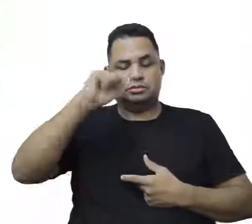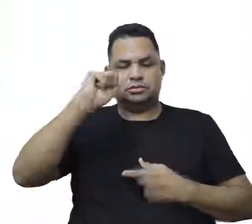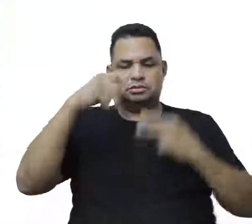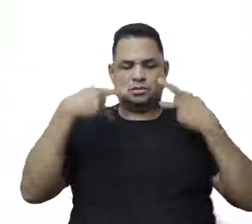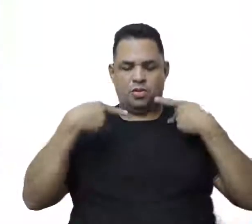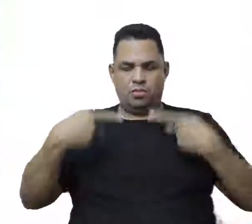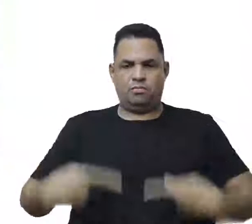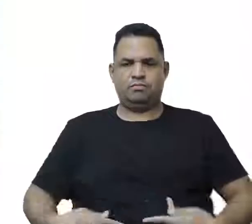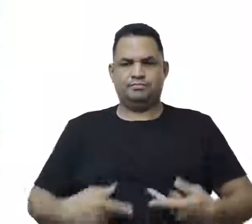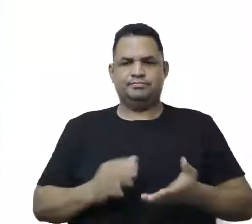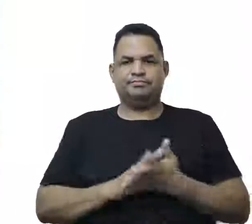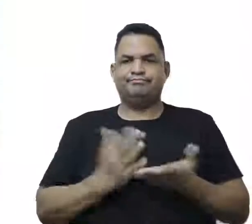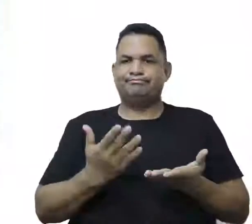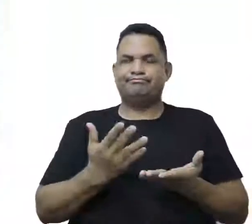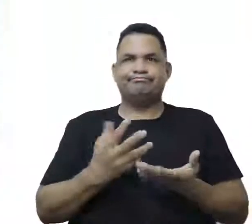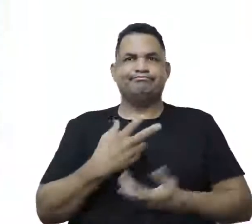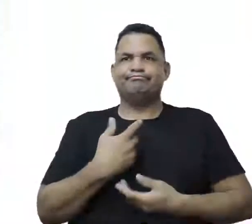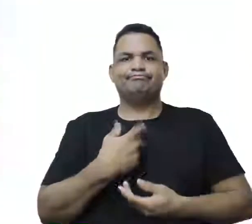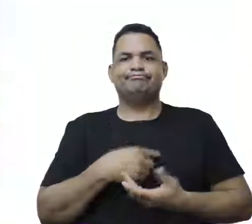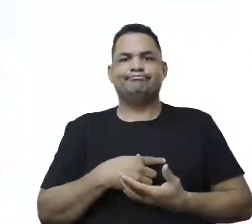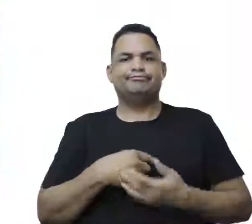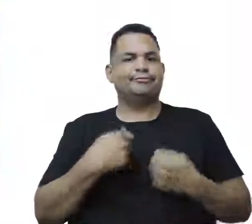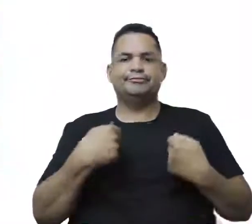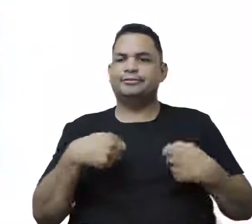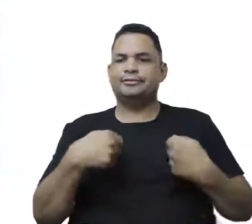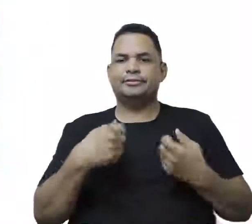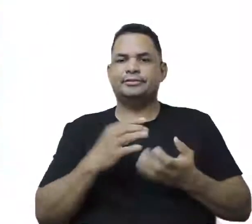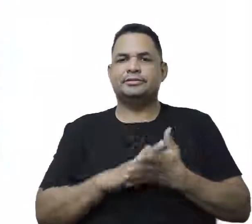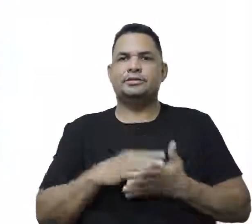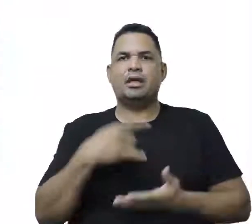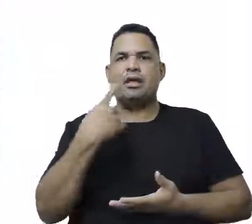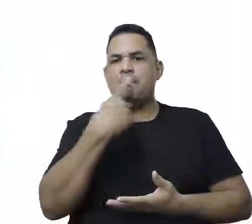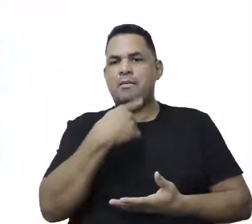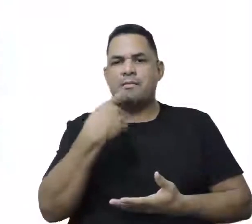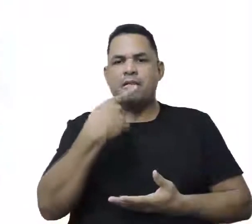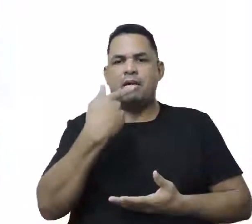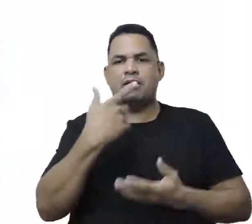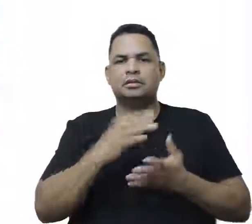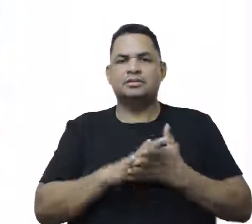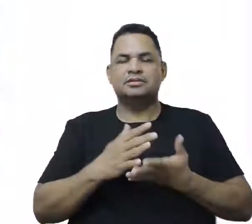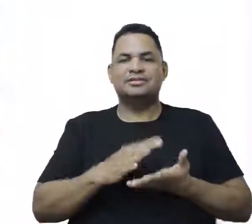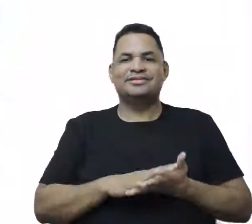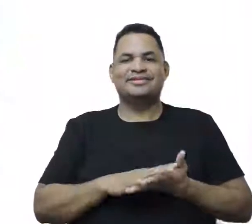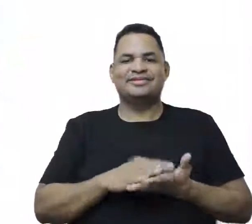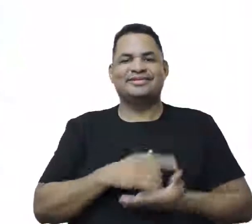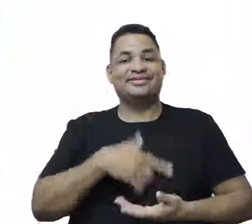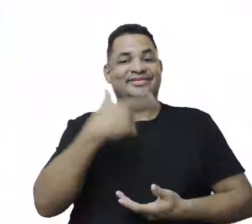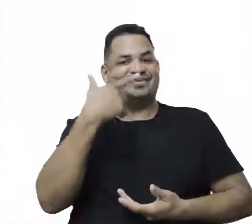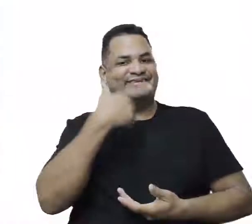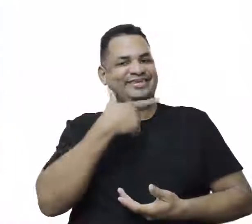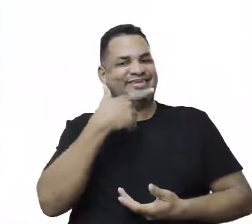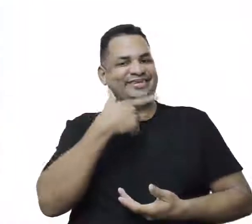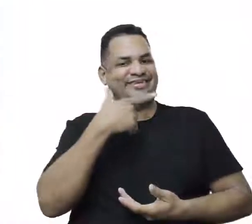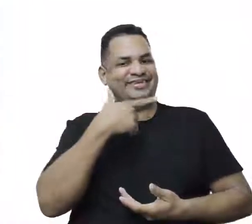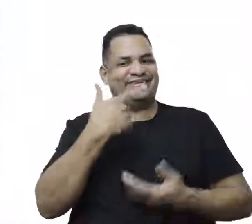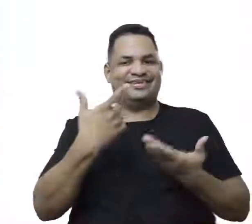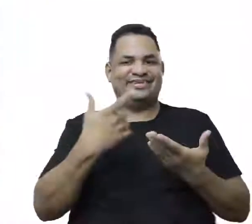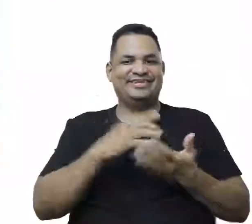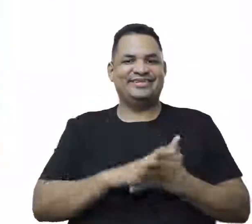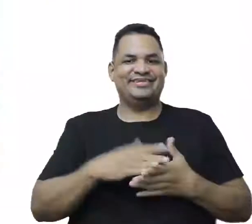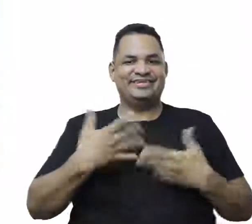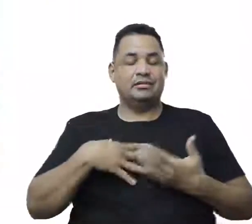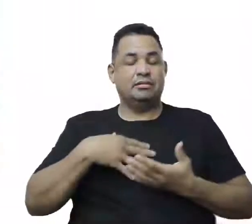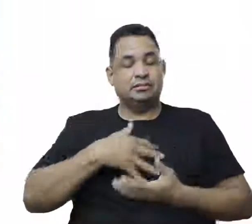não precisa abrir a boca para falar, né, prof? Exato. Se eu estou um pouco mais alegre, eu vou transparecer. Se eu estou um pouco